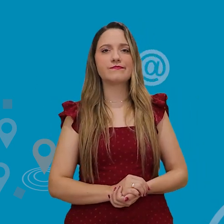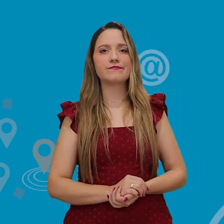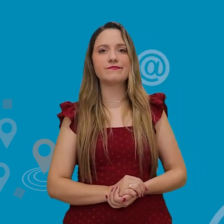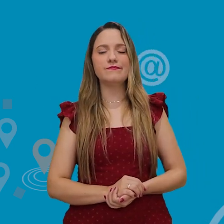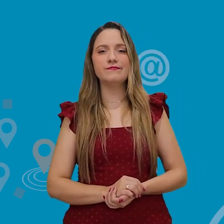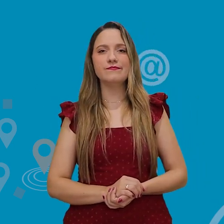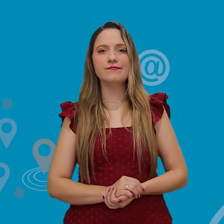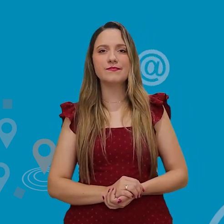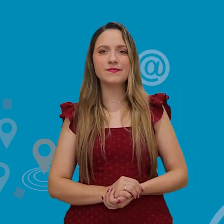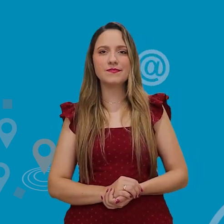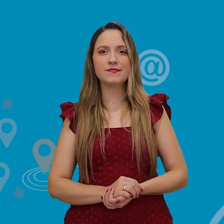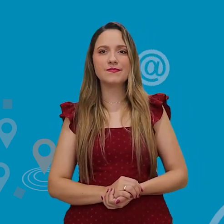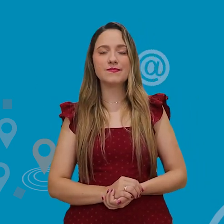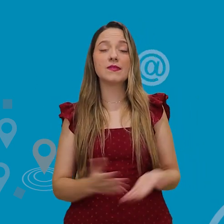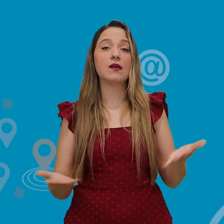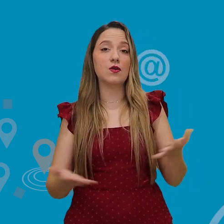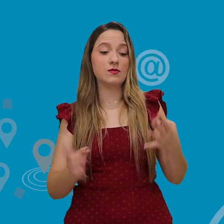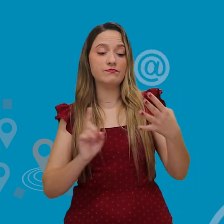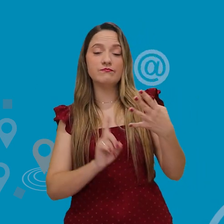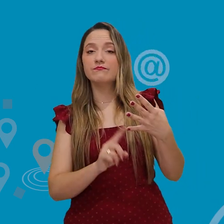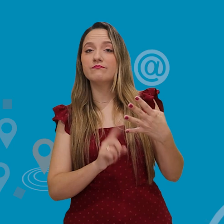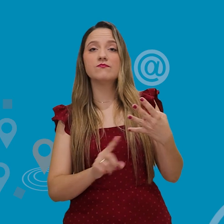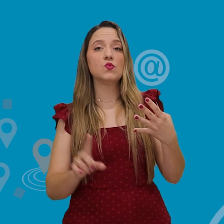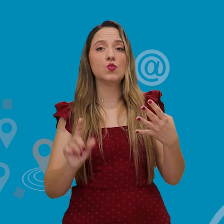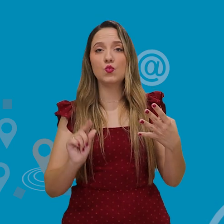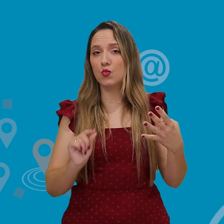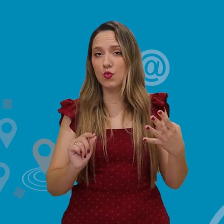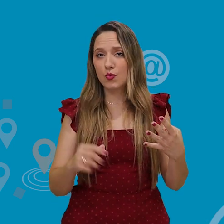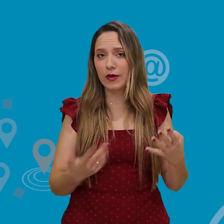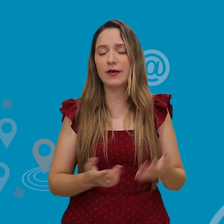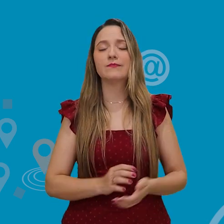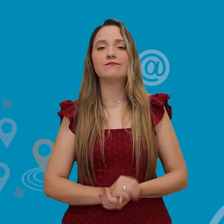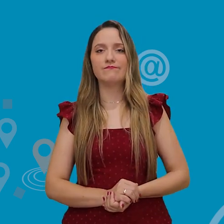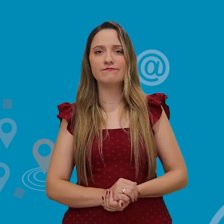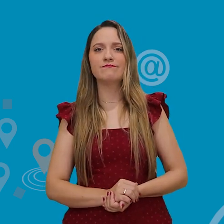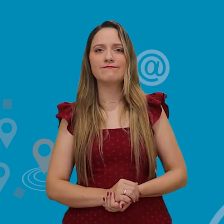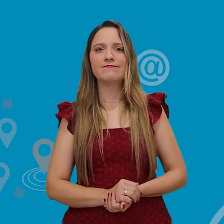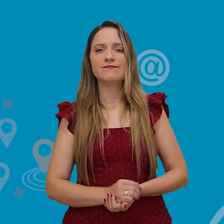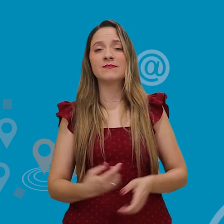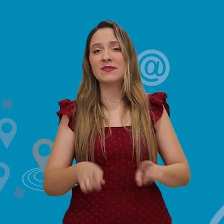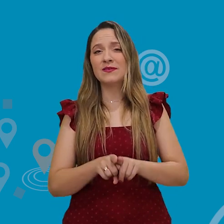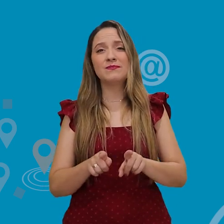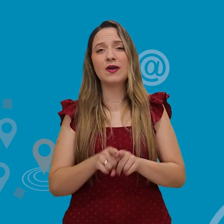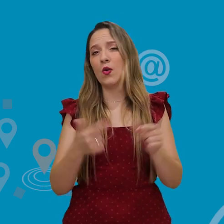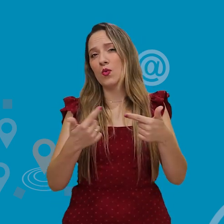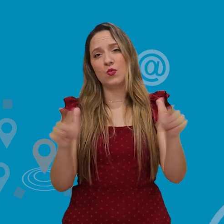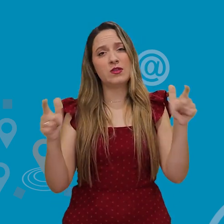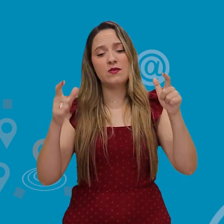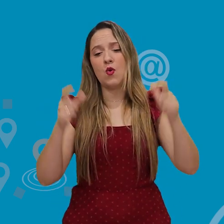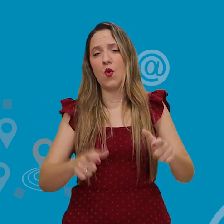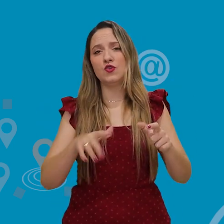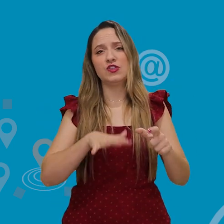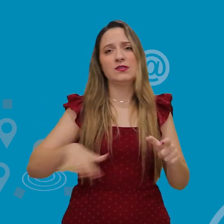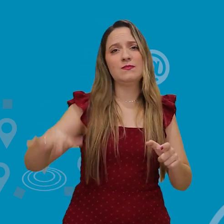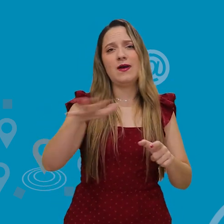que a escola tem também. E o quarto ponto seria, acho que a falta de espaços, né, e equipamentos